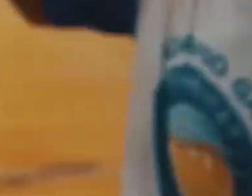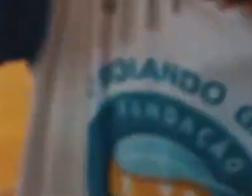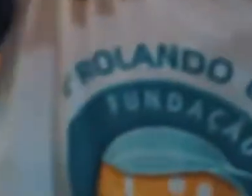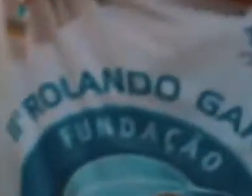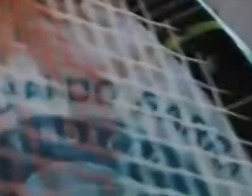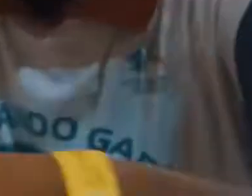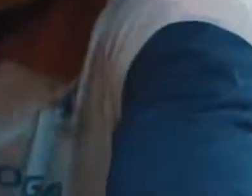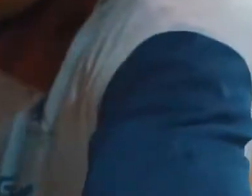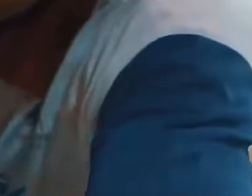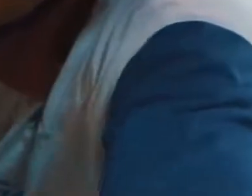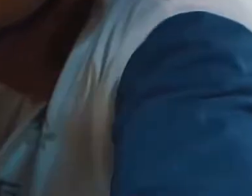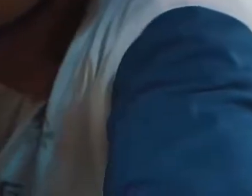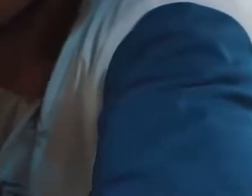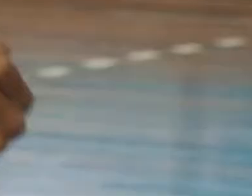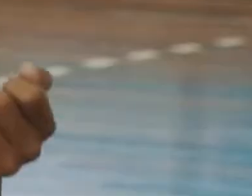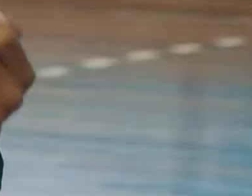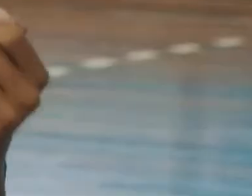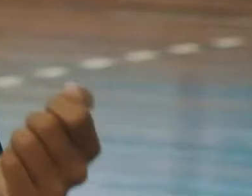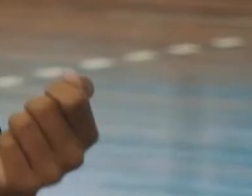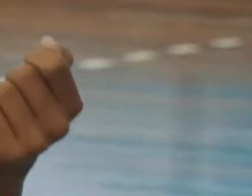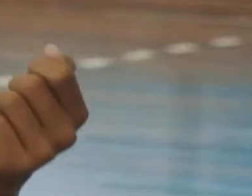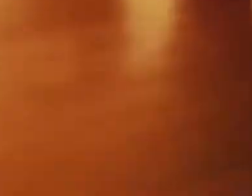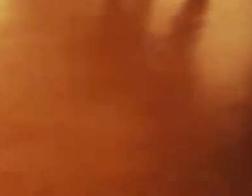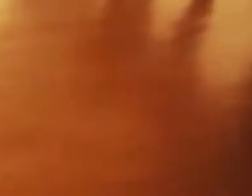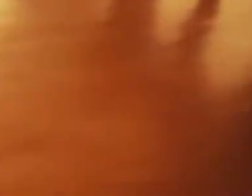Fazemos a diferença na vida dos gaúchos.